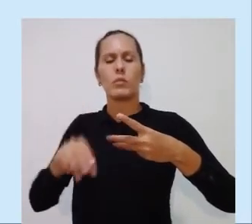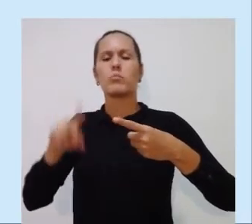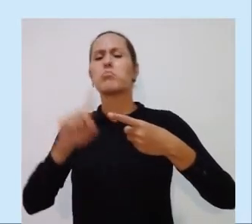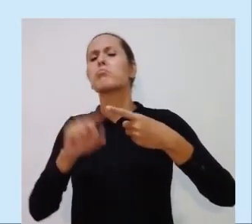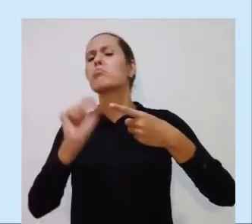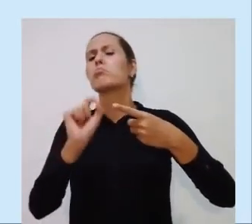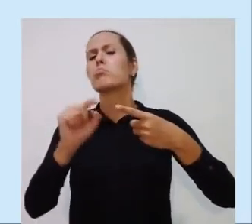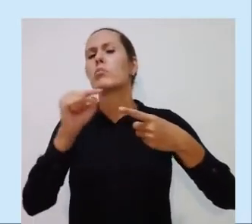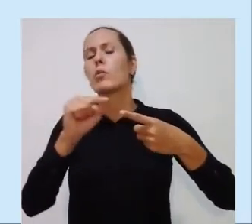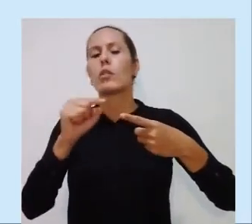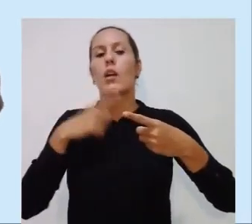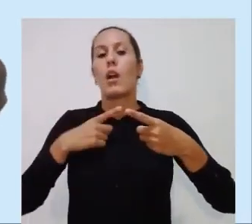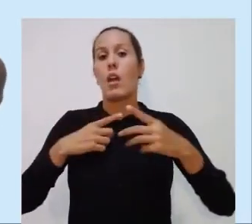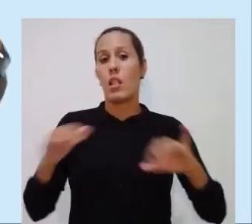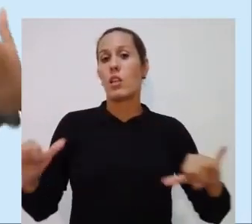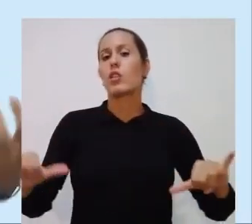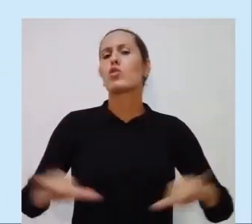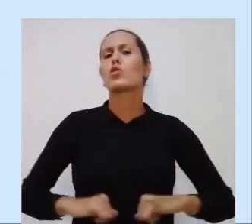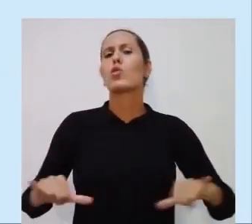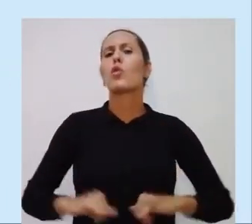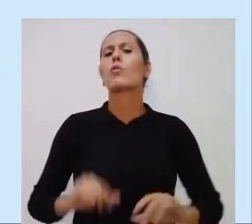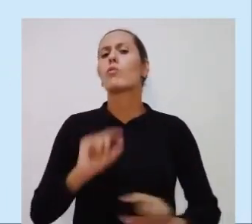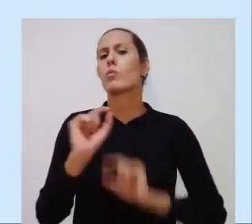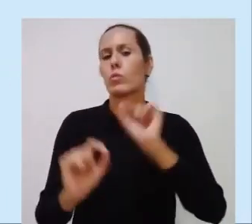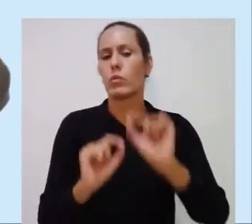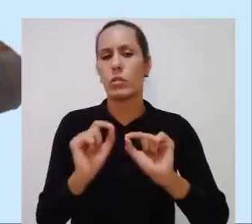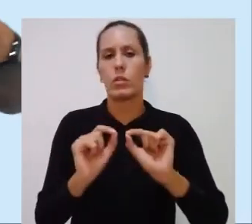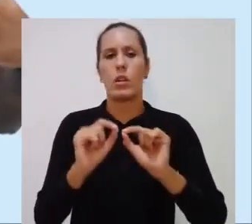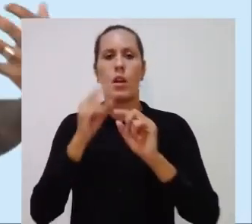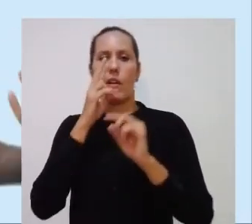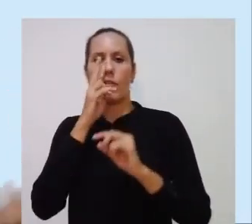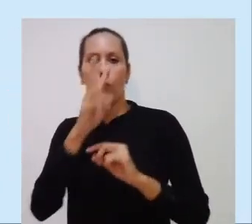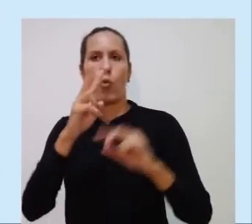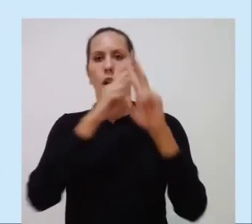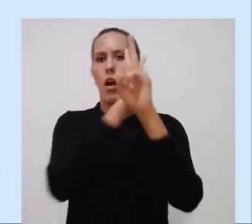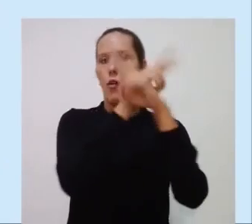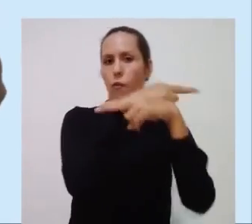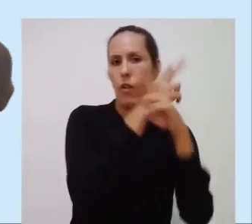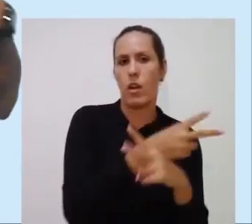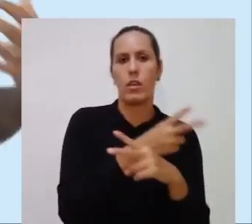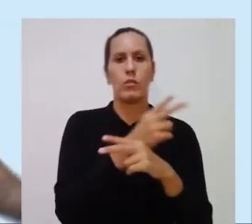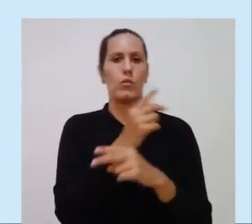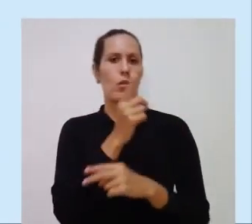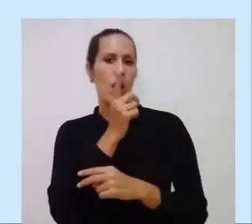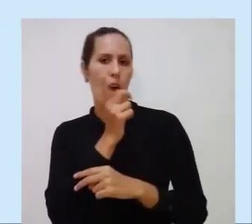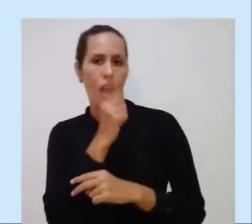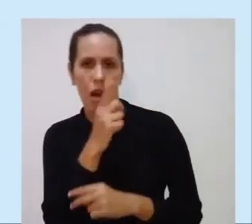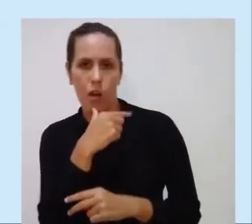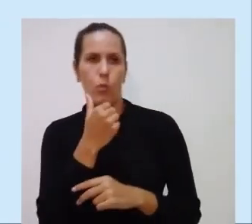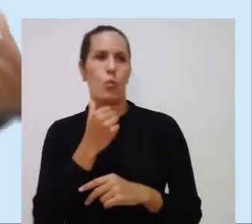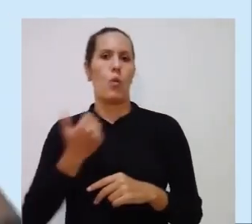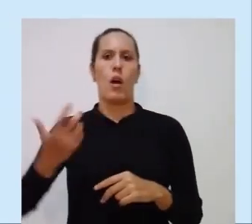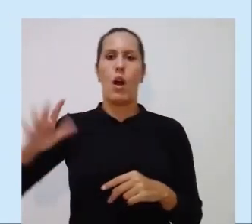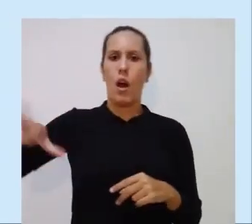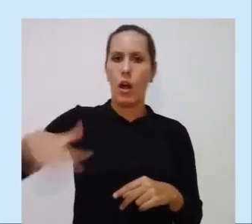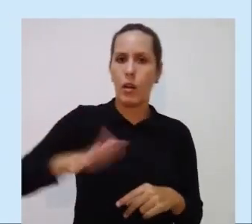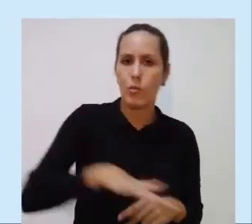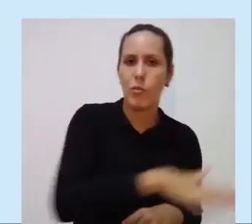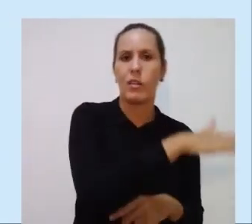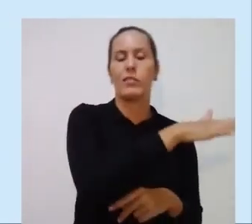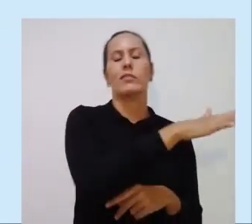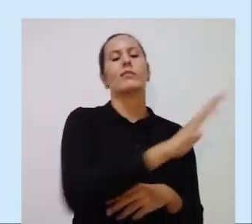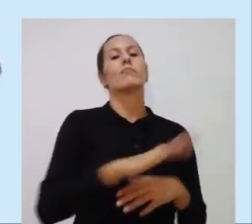aqueles processos que sofrem com as intempéries, tá? O que são intempéries? Força do vento, força da água, força dos